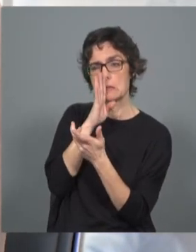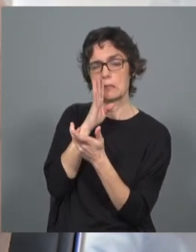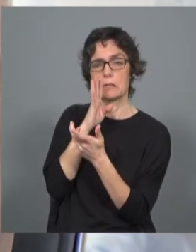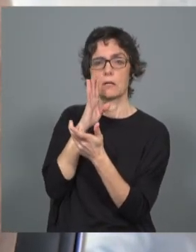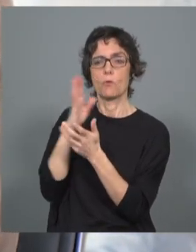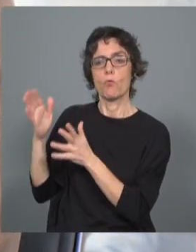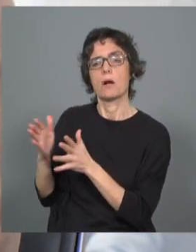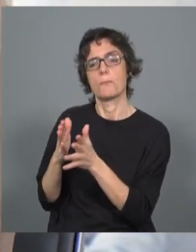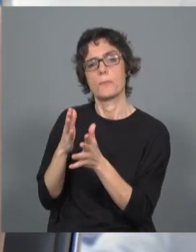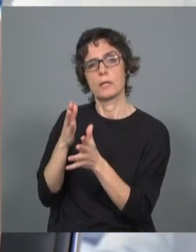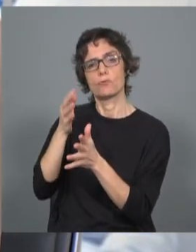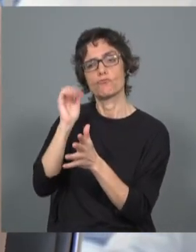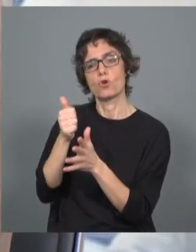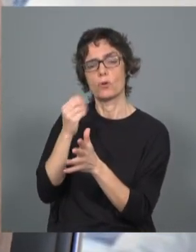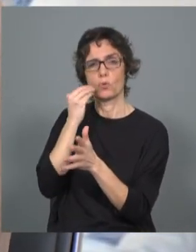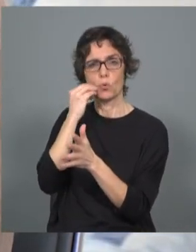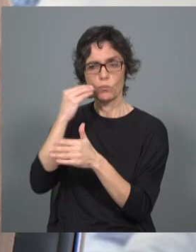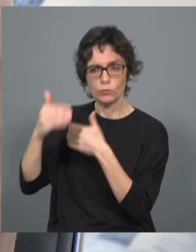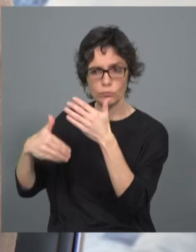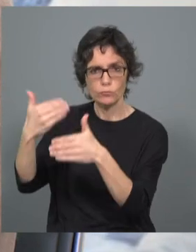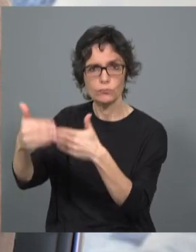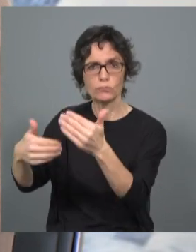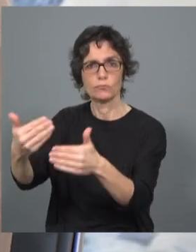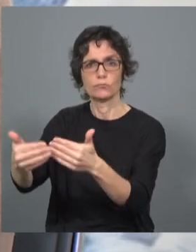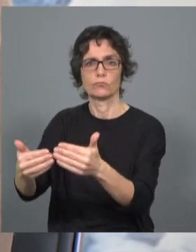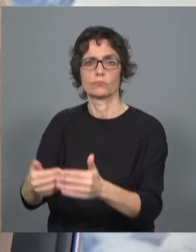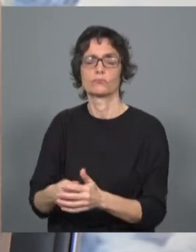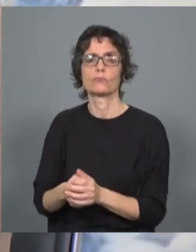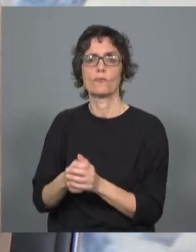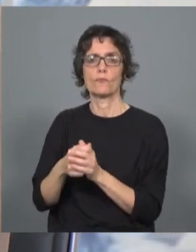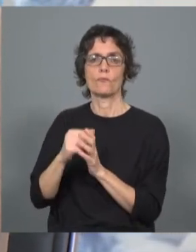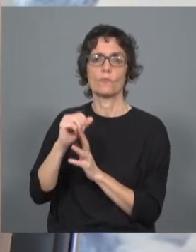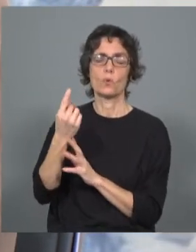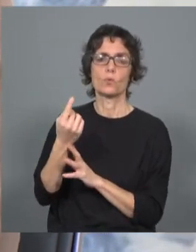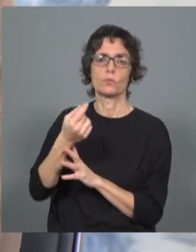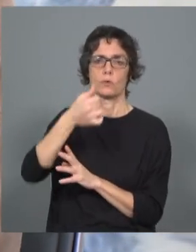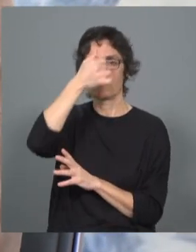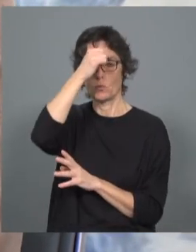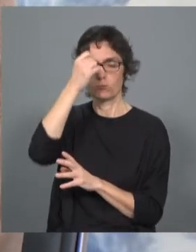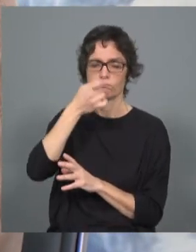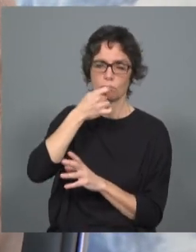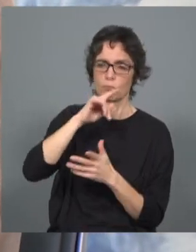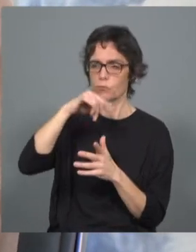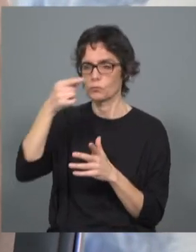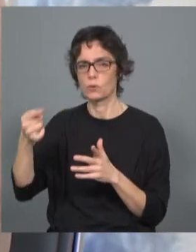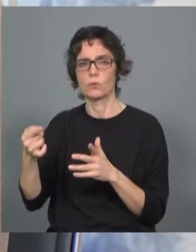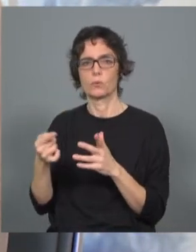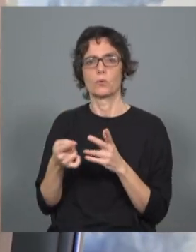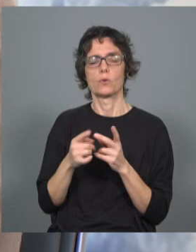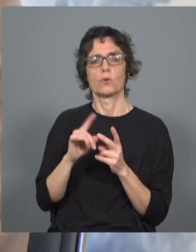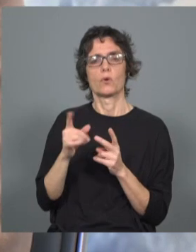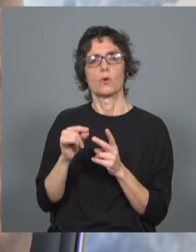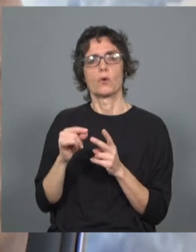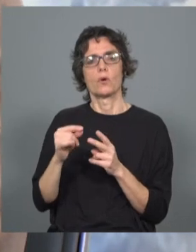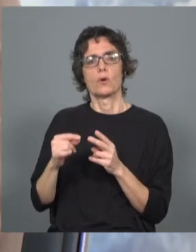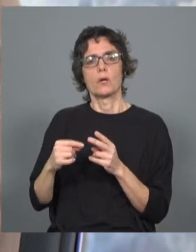e também depois um outro caminho que era o da comunhão e que foi feito depois mais